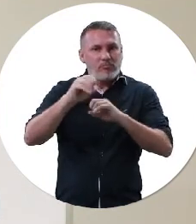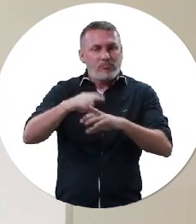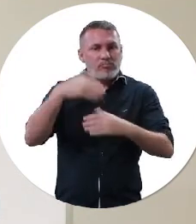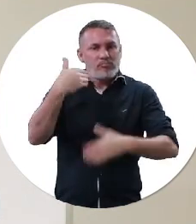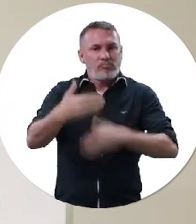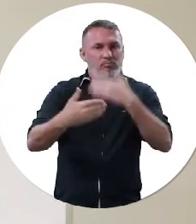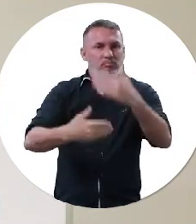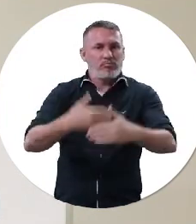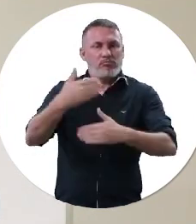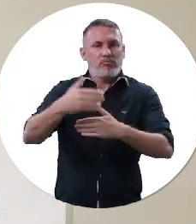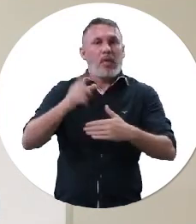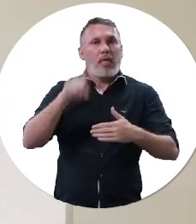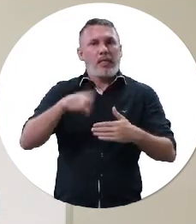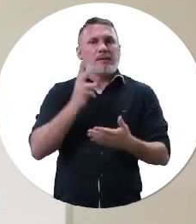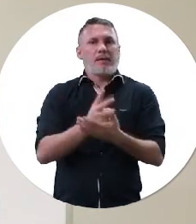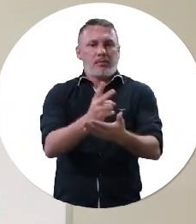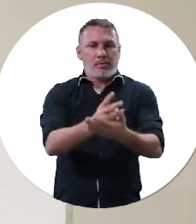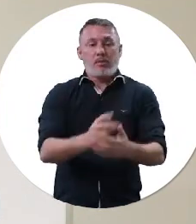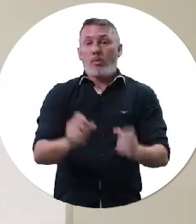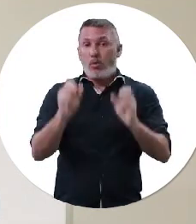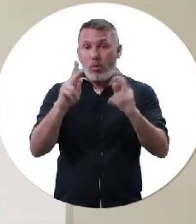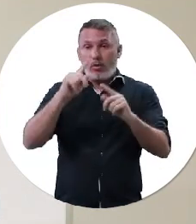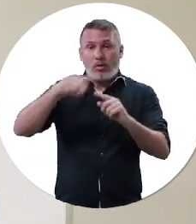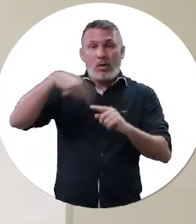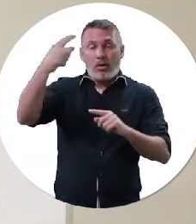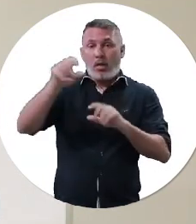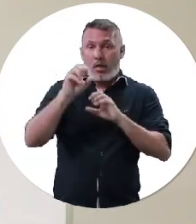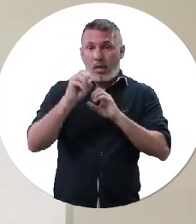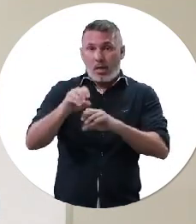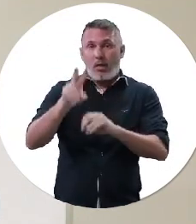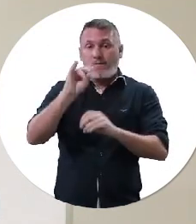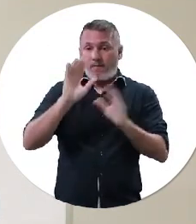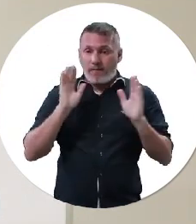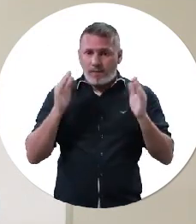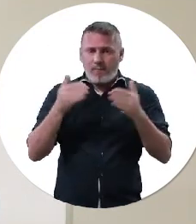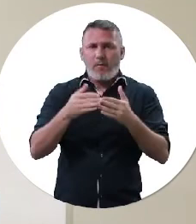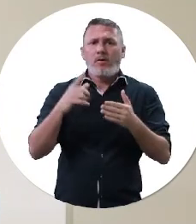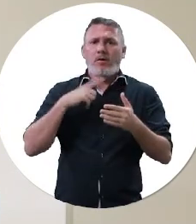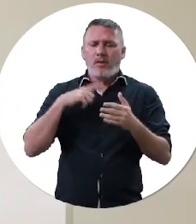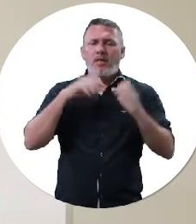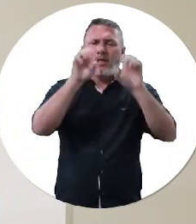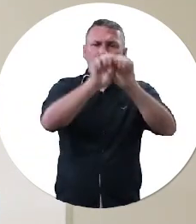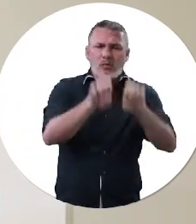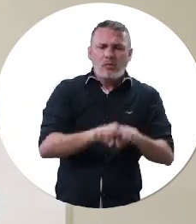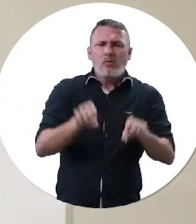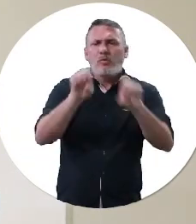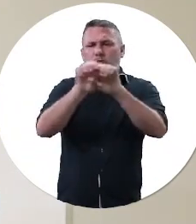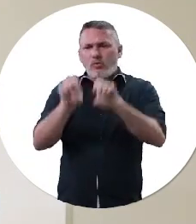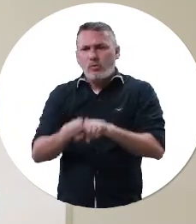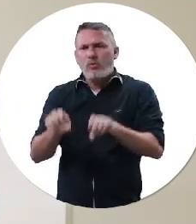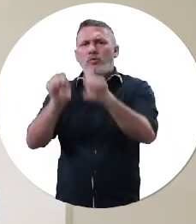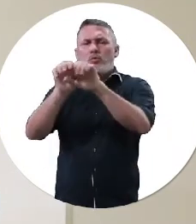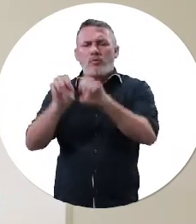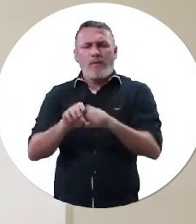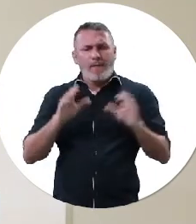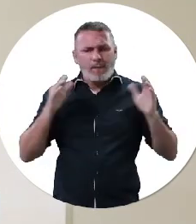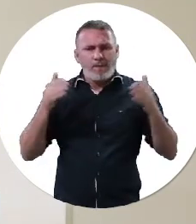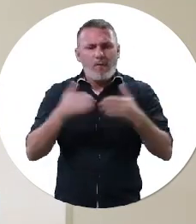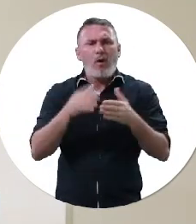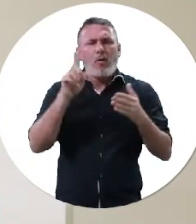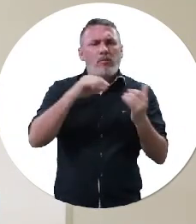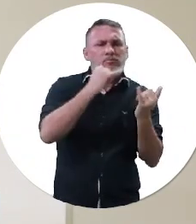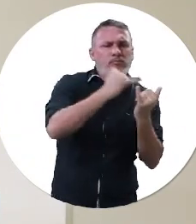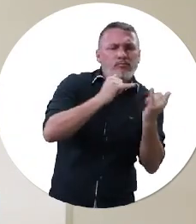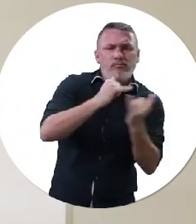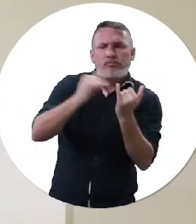que a prova foi avançando durante os anos, ok? Próxima aula, pessoal, a gente vai pegar todas essas estruturas e trabalhar uma